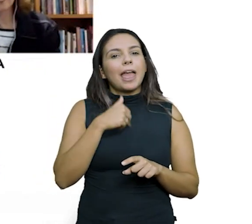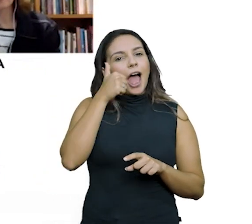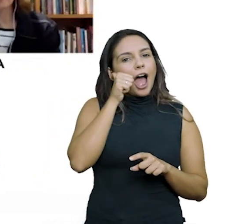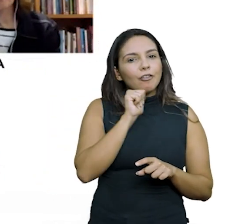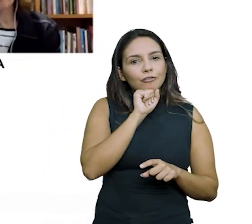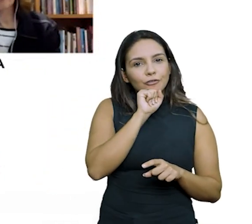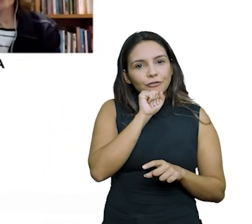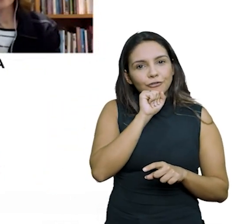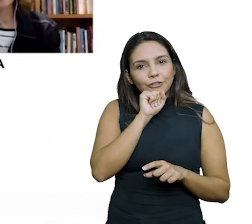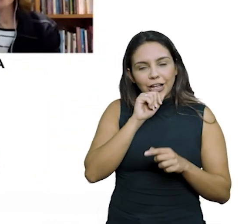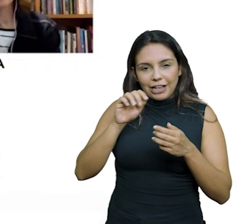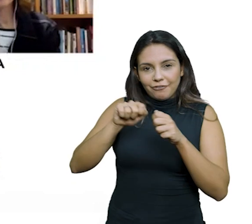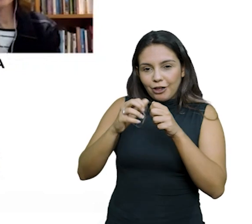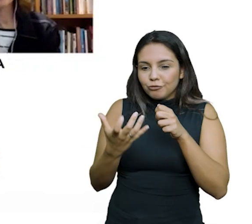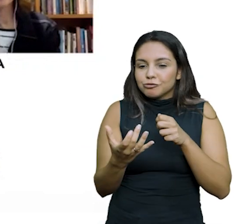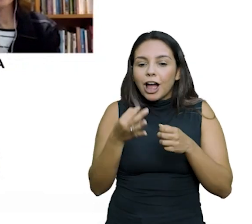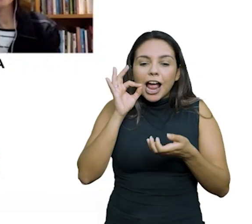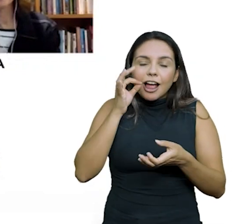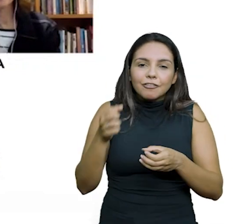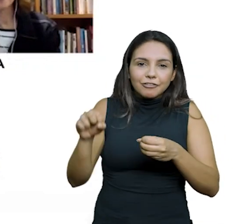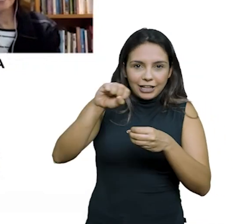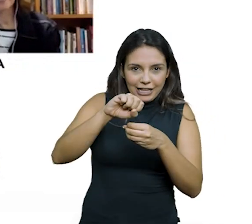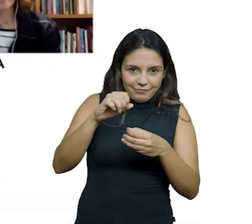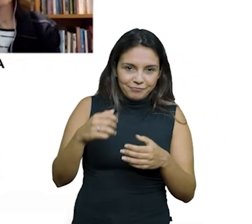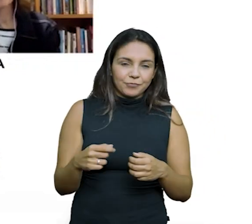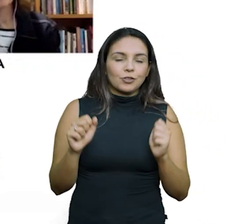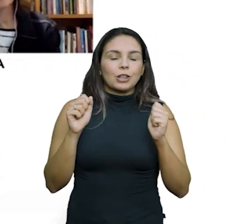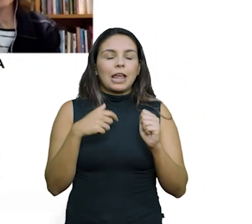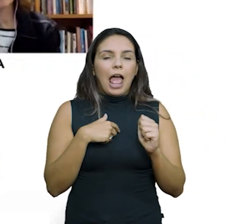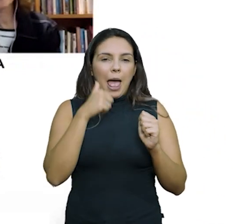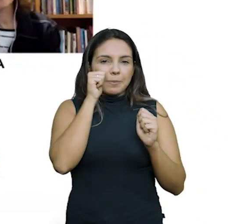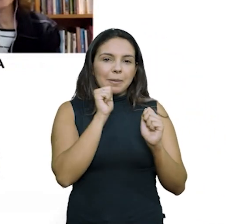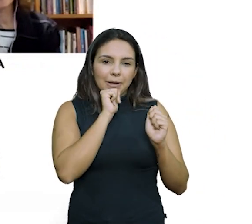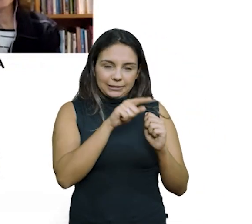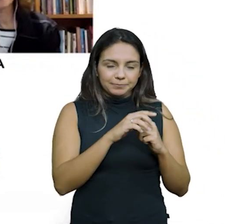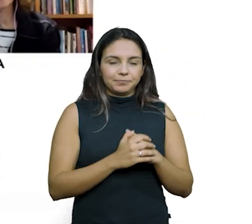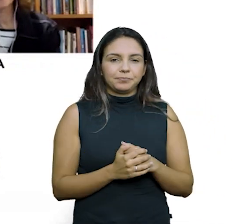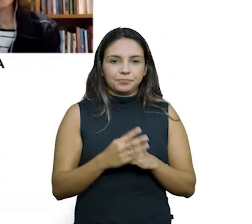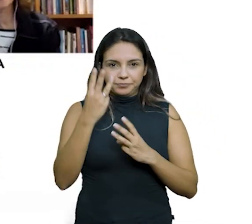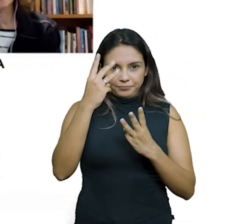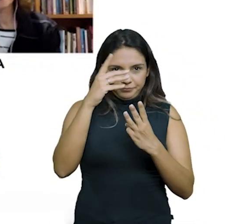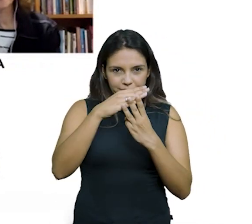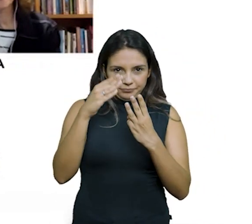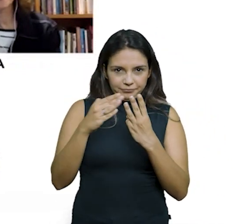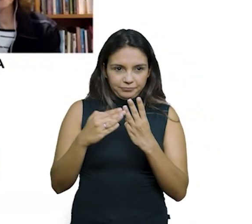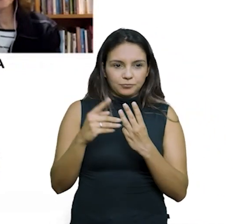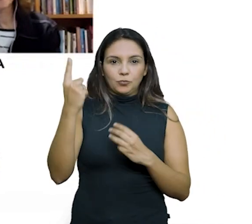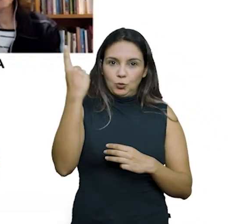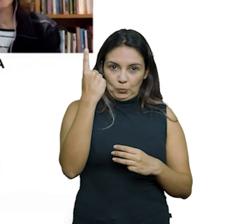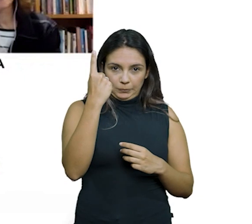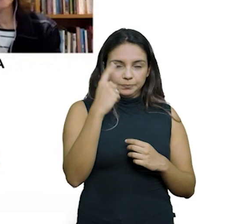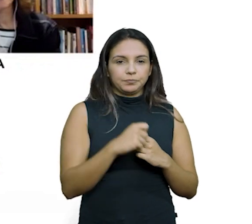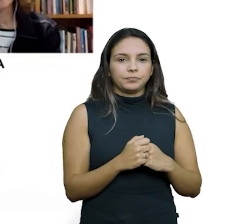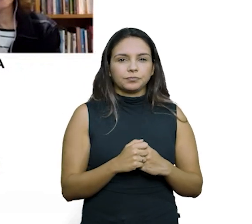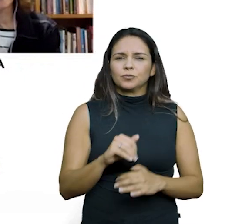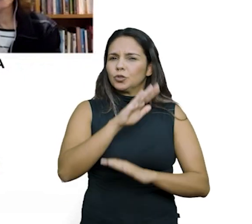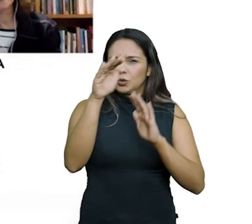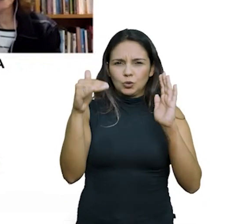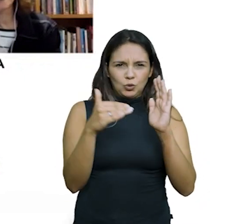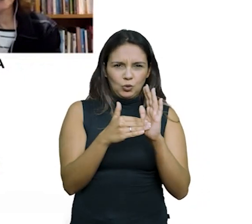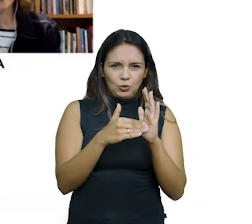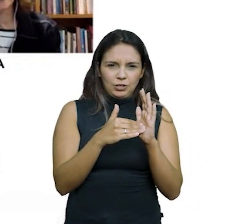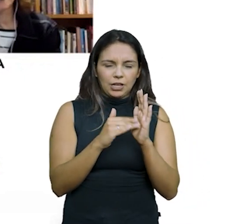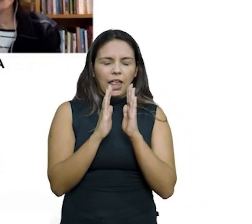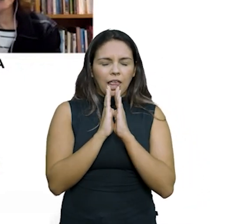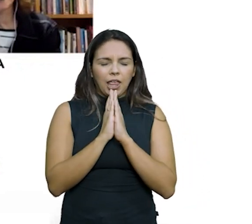Minha Avó Coando Café. Dedicado para minha mãe. Dividido em 3 pequenas partes. 1. Toda vez